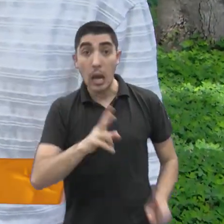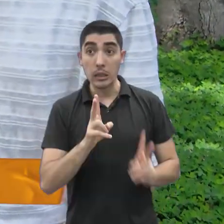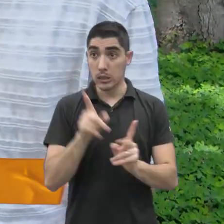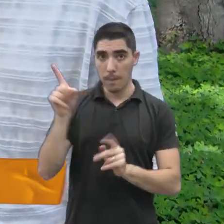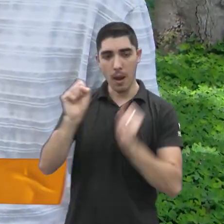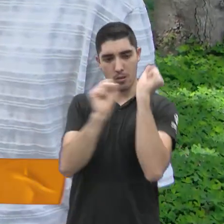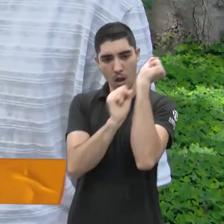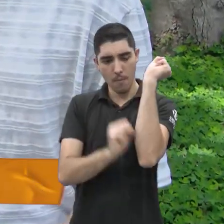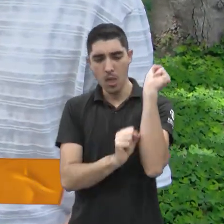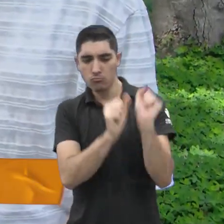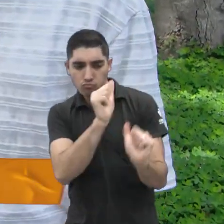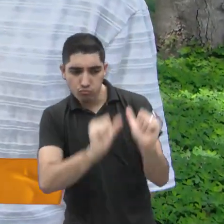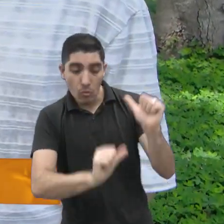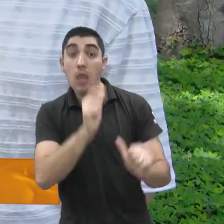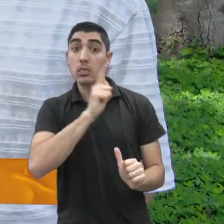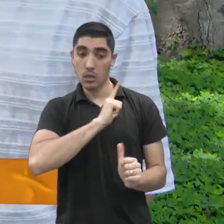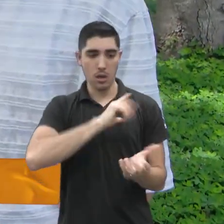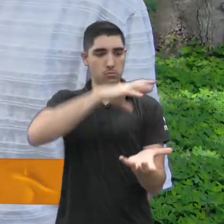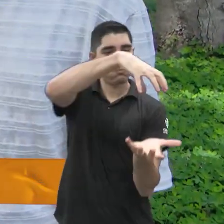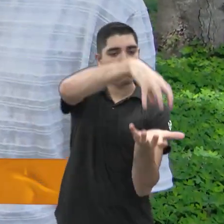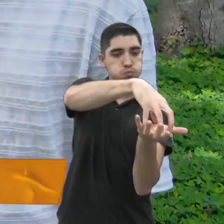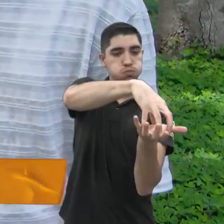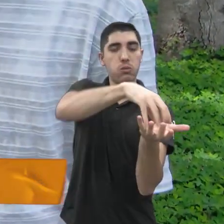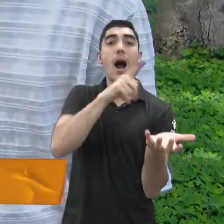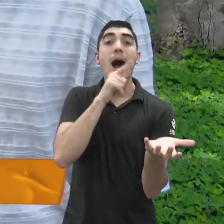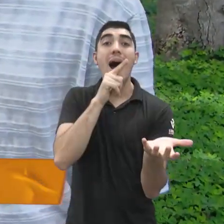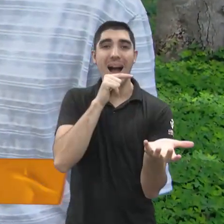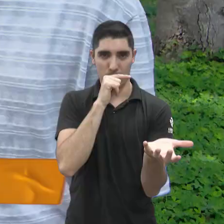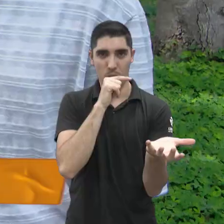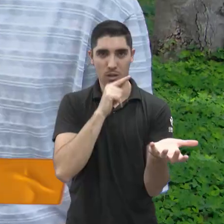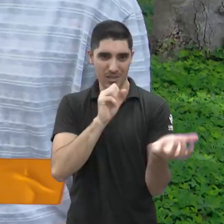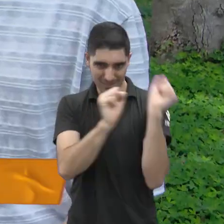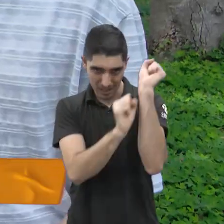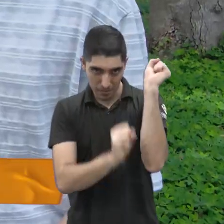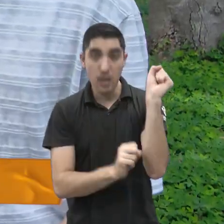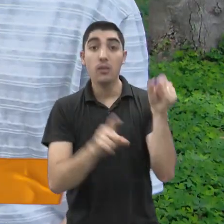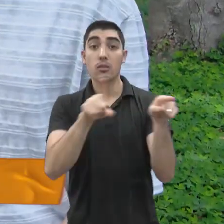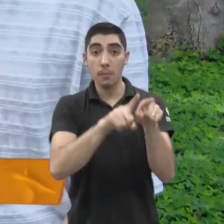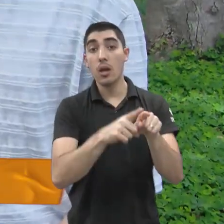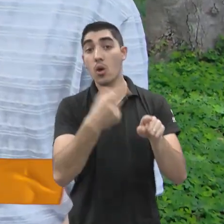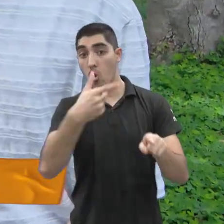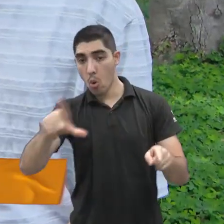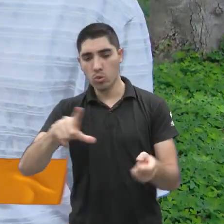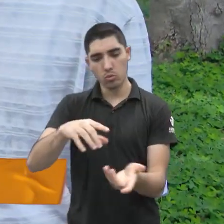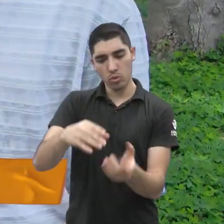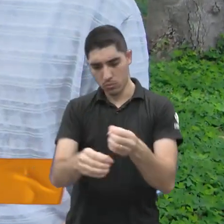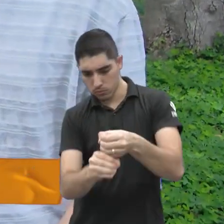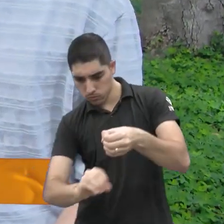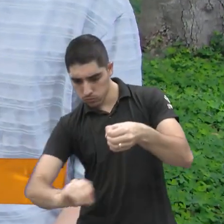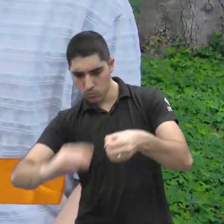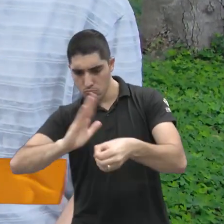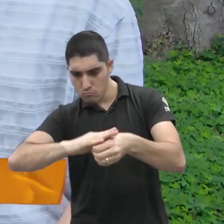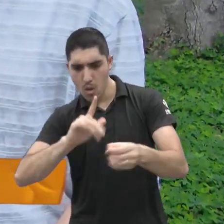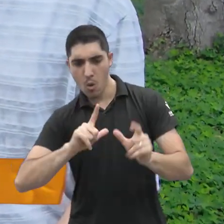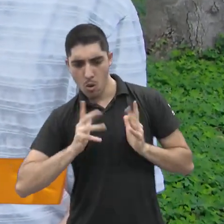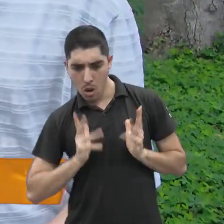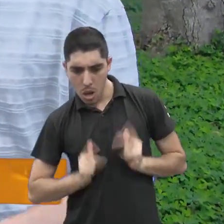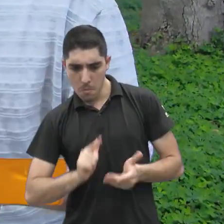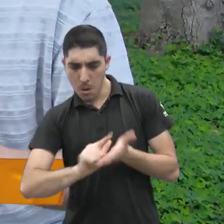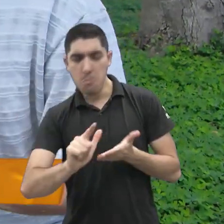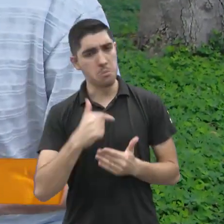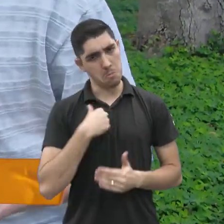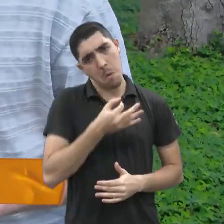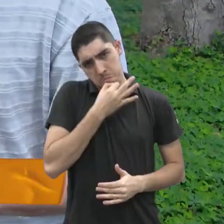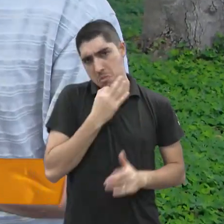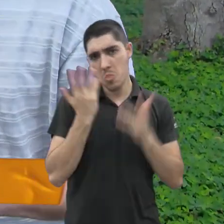perto. Lá tem uma caixa da Sabesp, tem uma caixa de esgoto lá que eles vão sempre limpar lá. Pra mim tá normal.